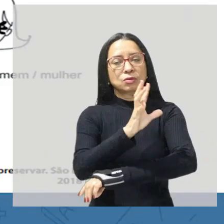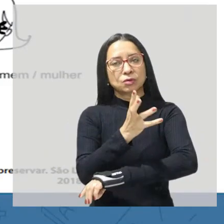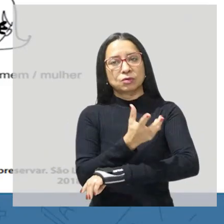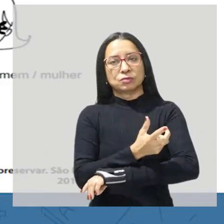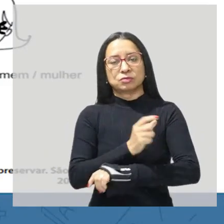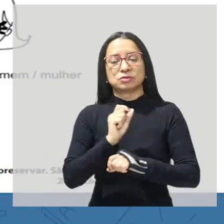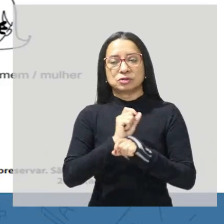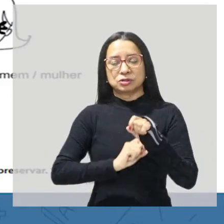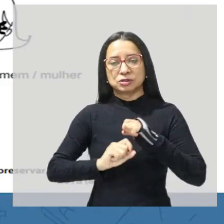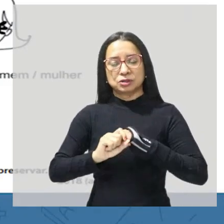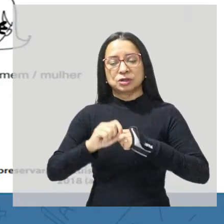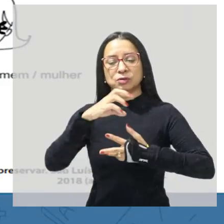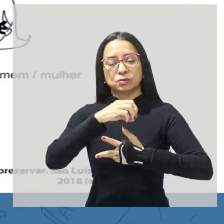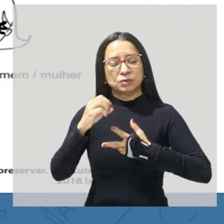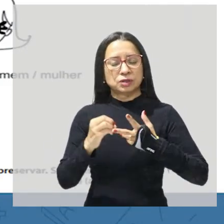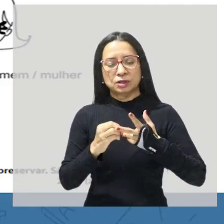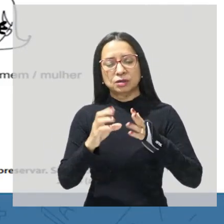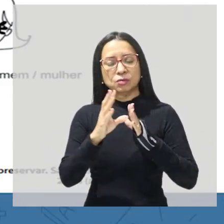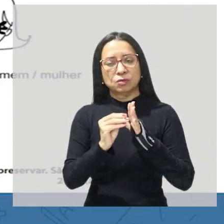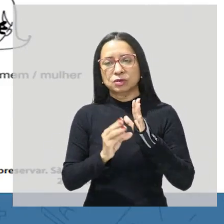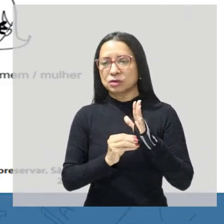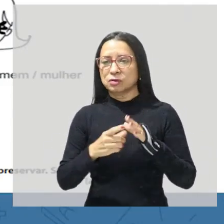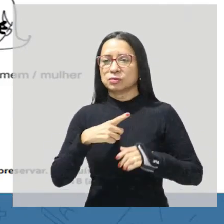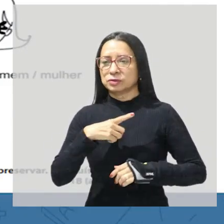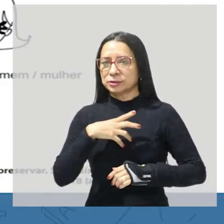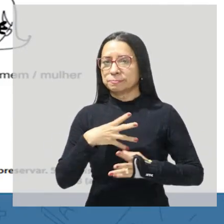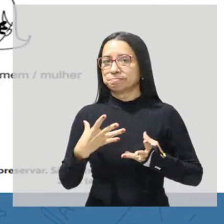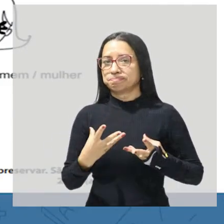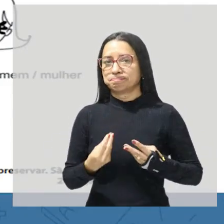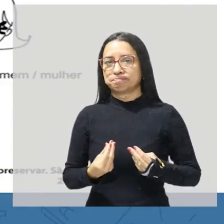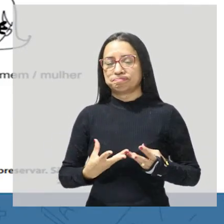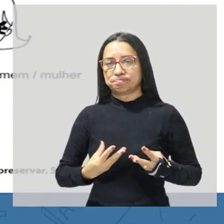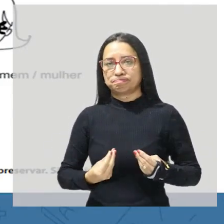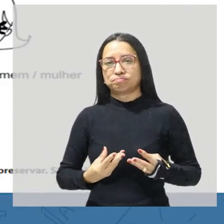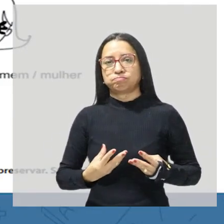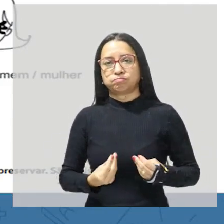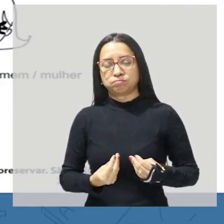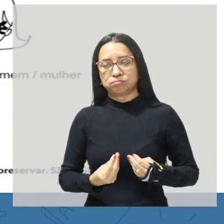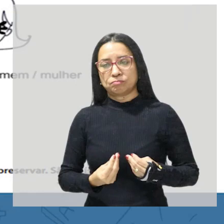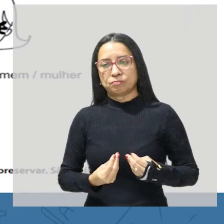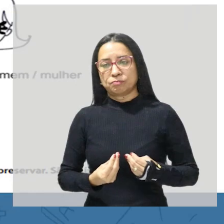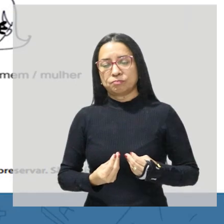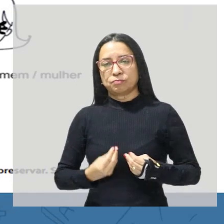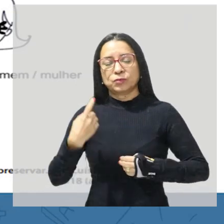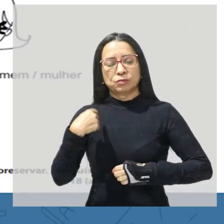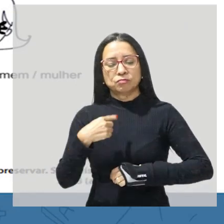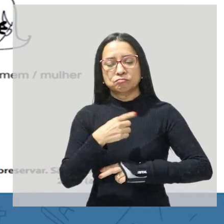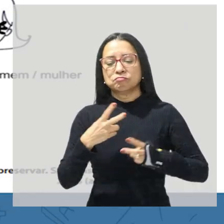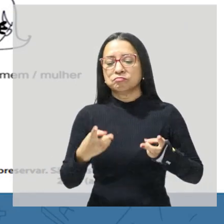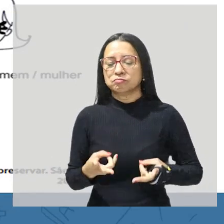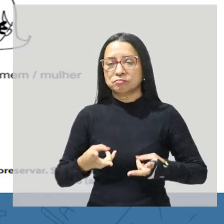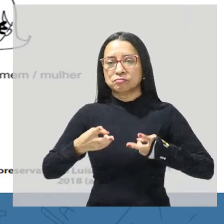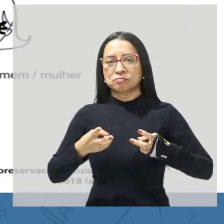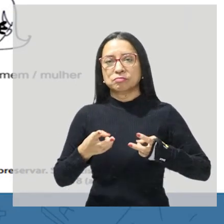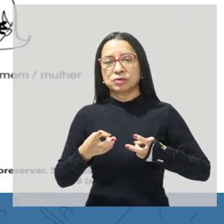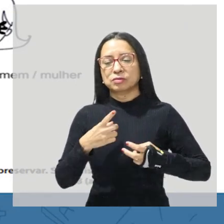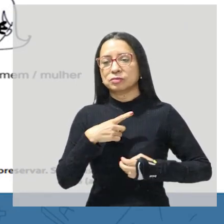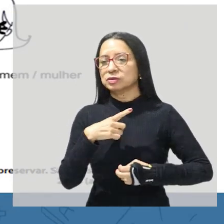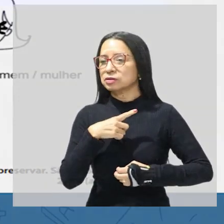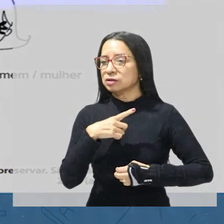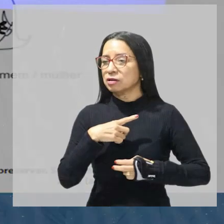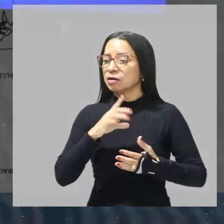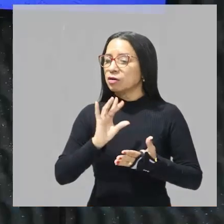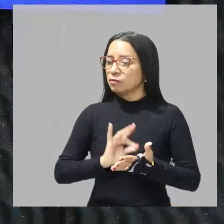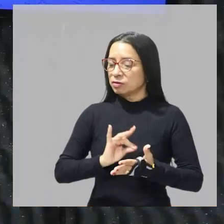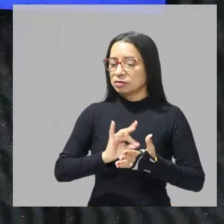vestibular do PAS UEMA, é um conteúdo que cai bastante, tá? Então a gente percebe que existe uma